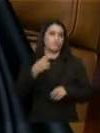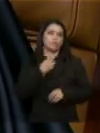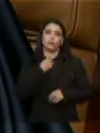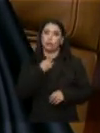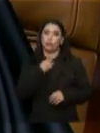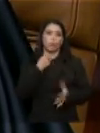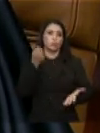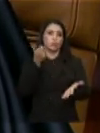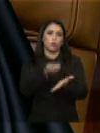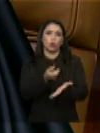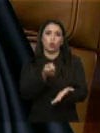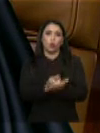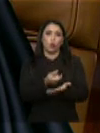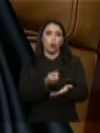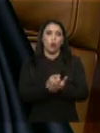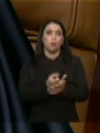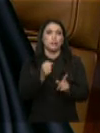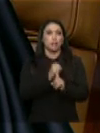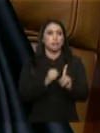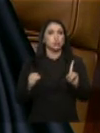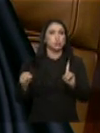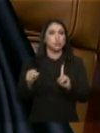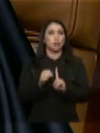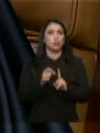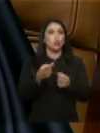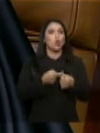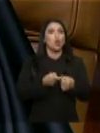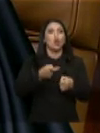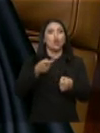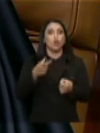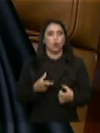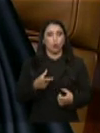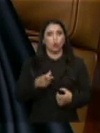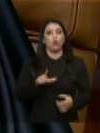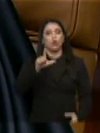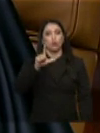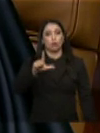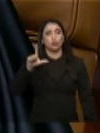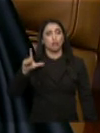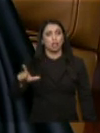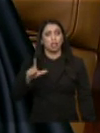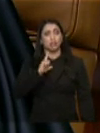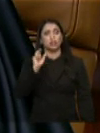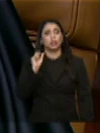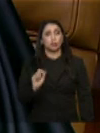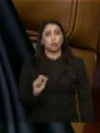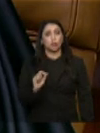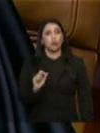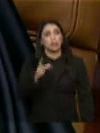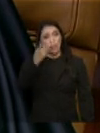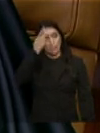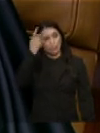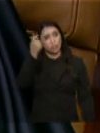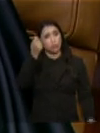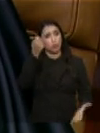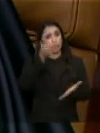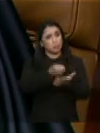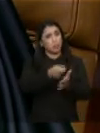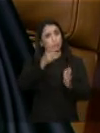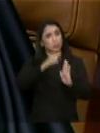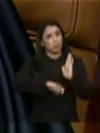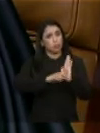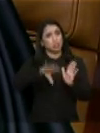a cobrança da contribuição social sobre o lucro líquido do contribuinte que tem a seu favor decisão